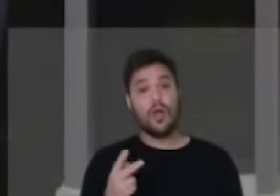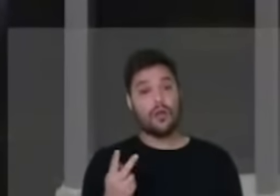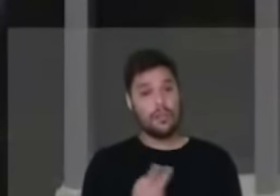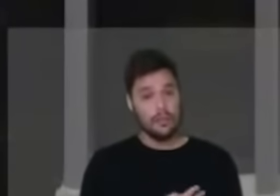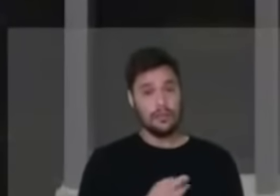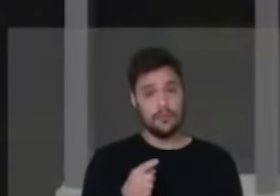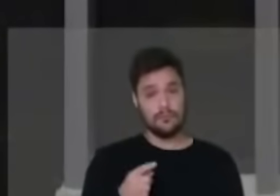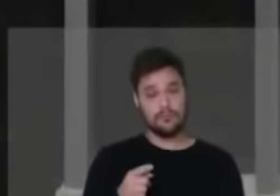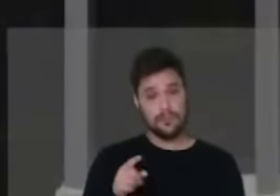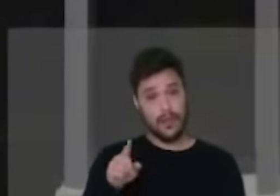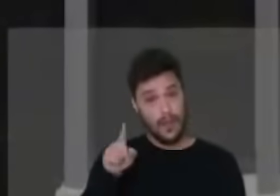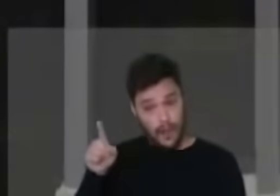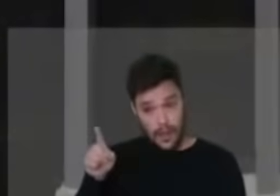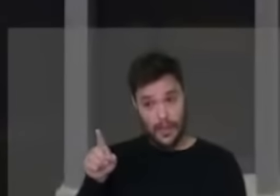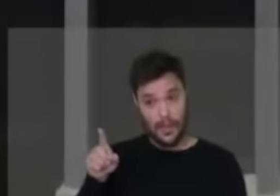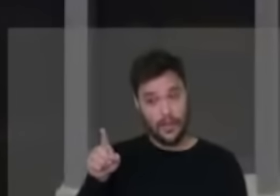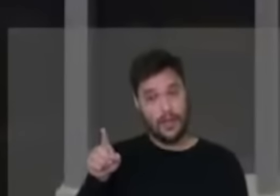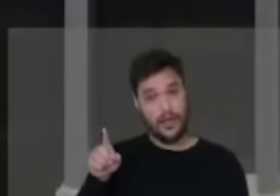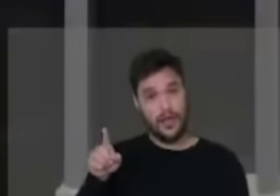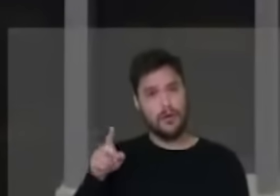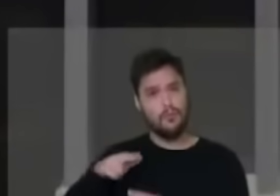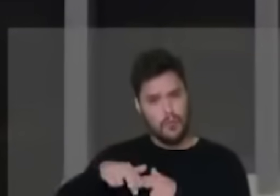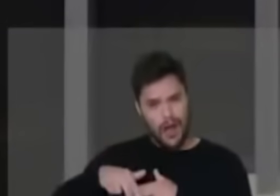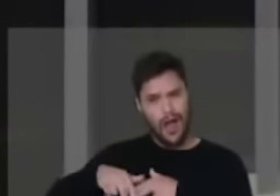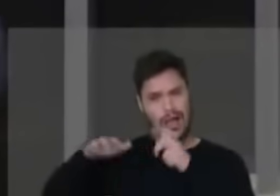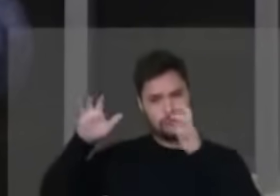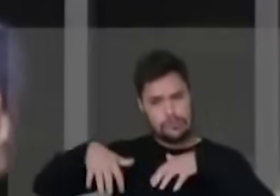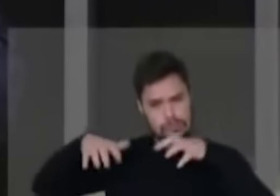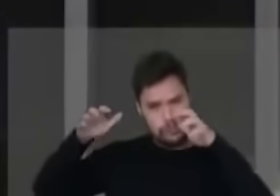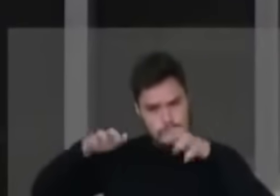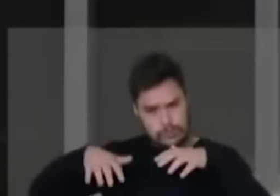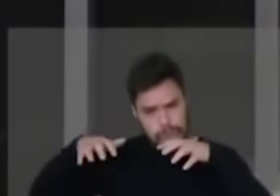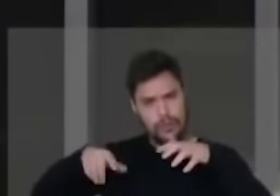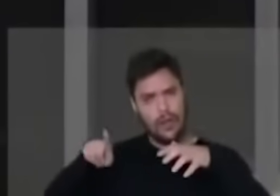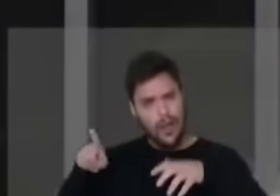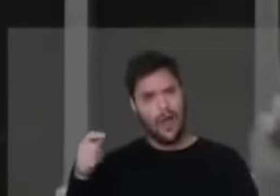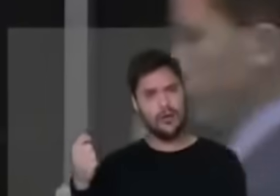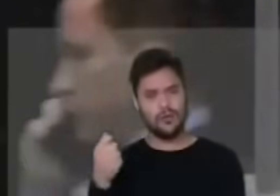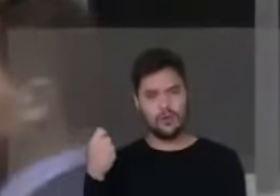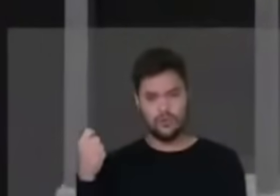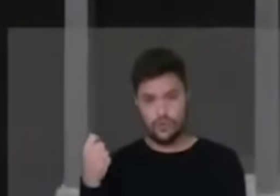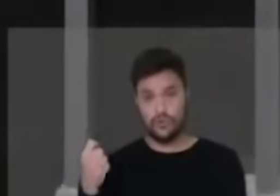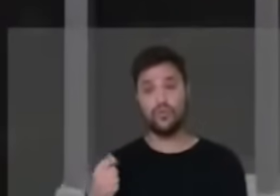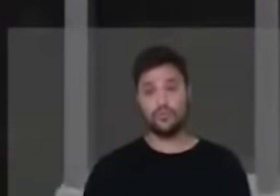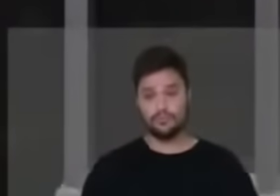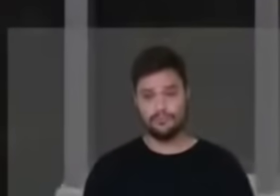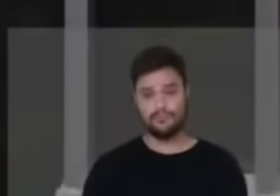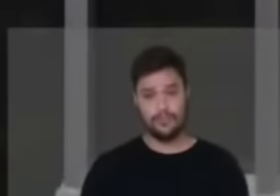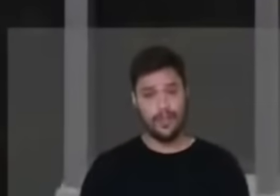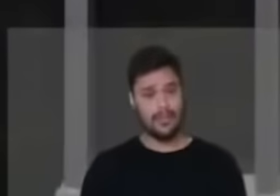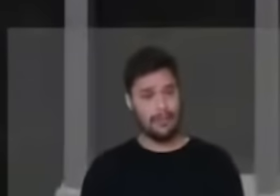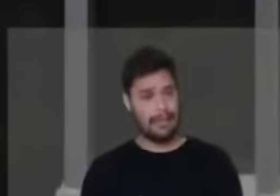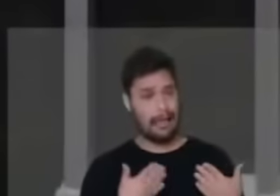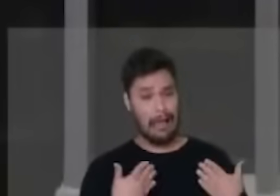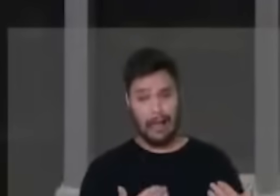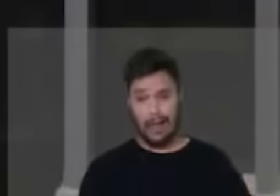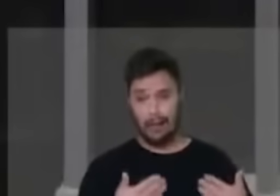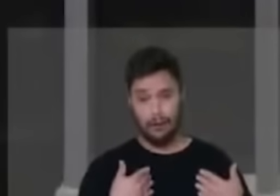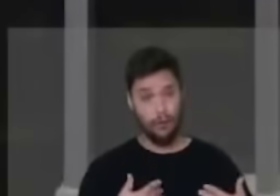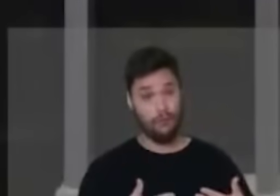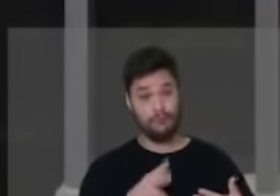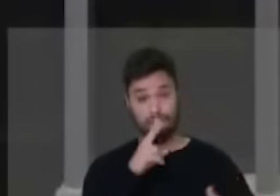tragédias acontecidas por causa das chuvas no Rio Grande do Sul e o calor extremo em